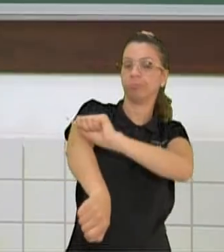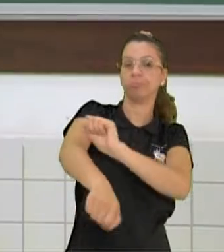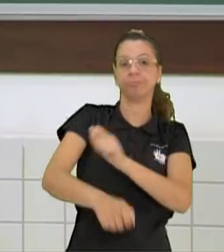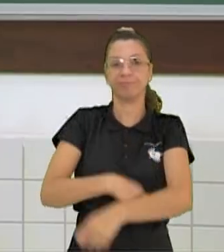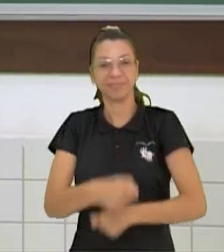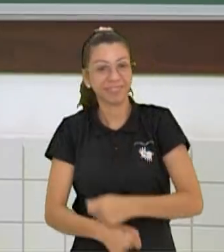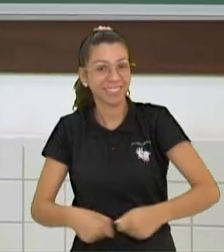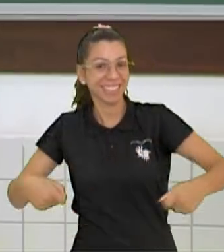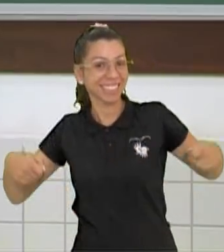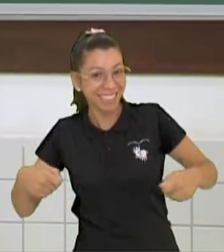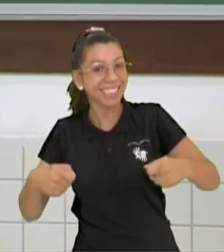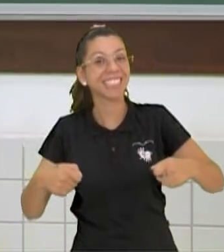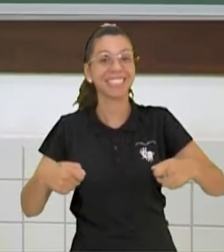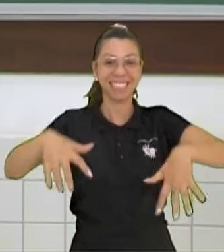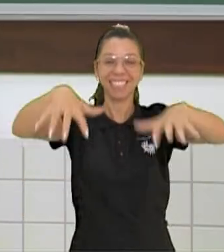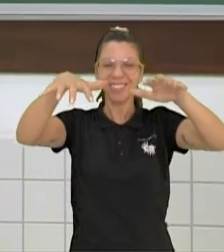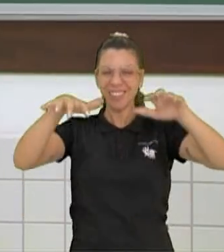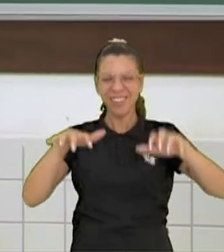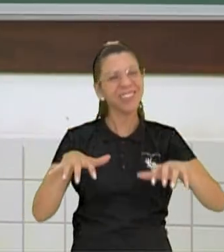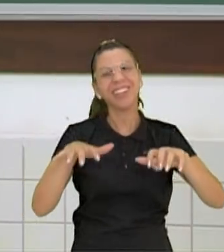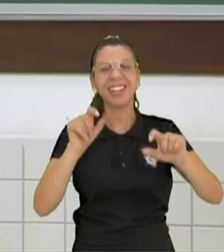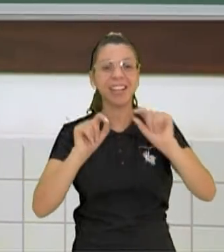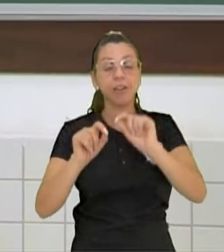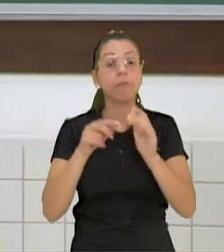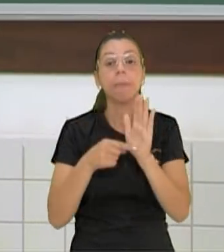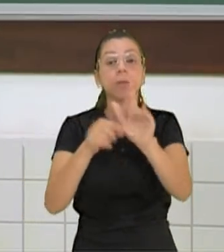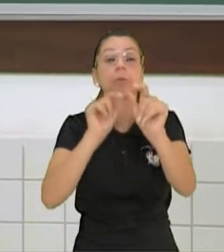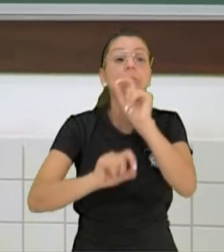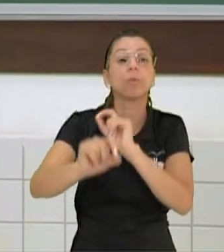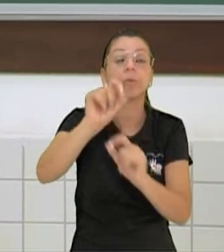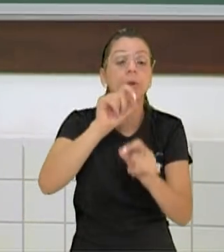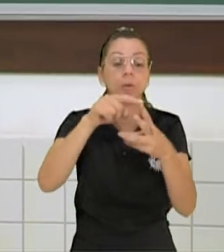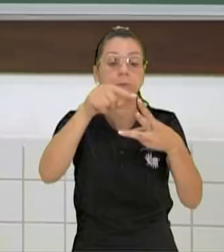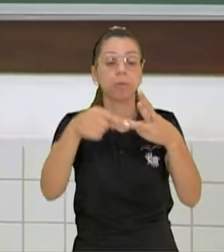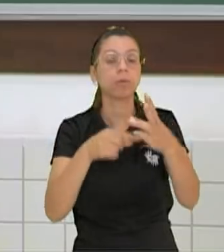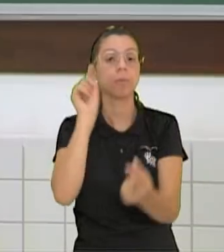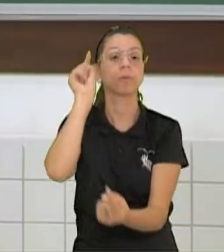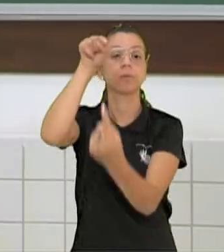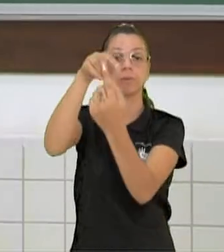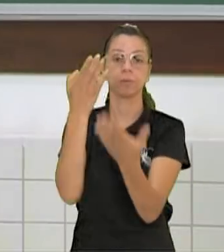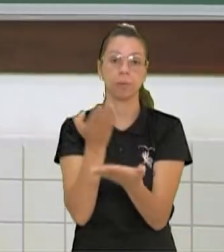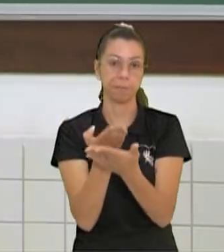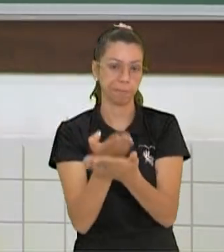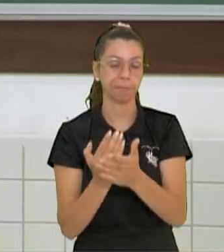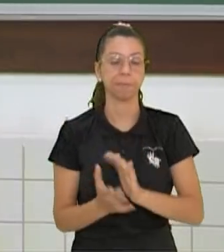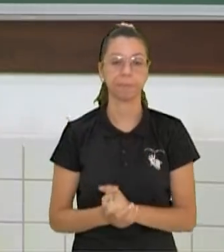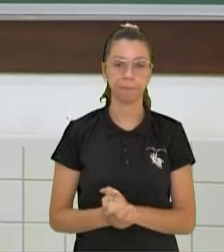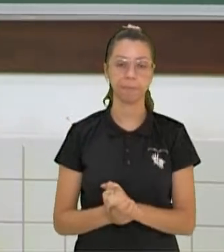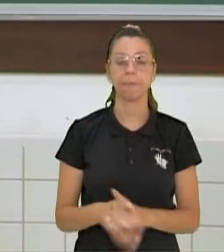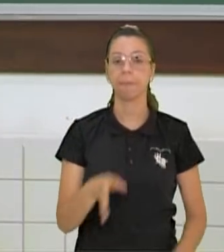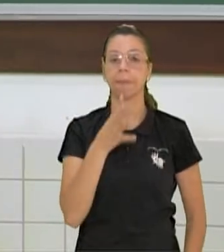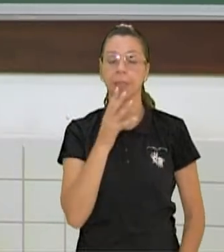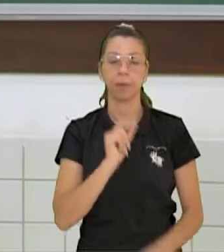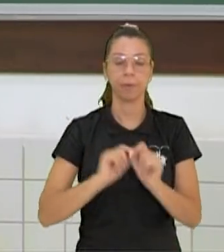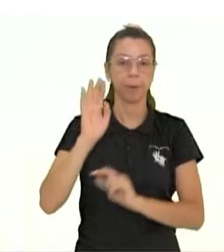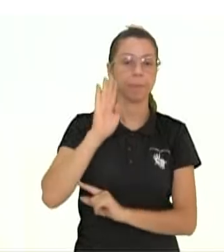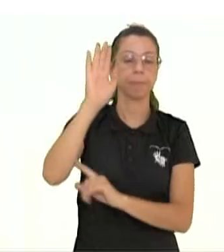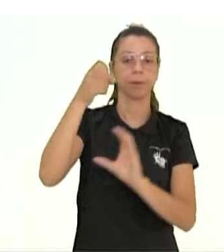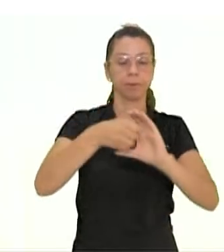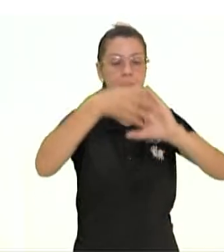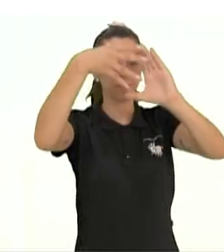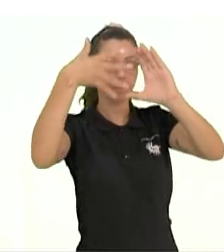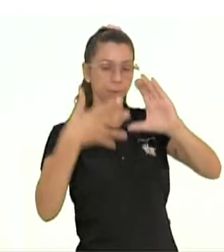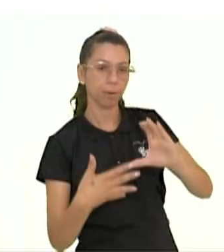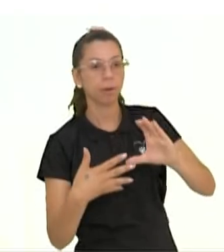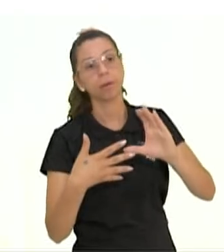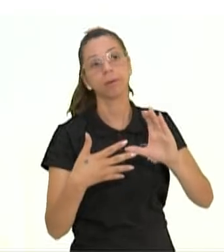o sino e embarquem nessa. Eu vou apresentar para vocês os 3 objetivos da nossa aula. Reconhecer as principais características da